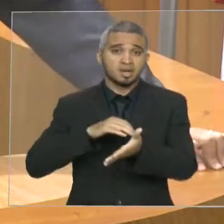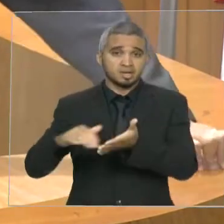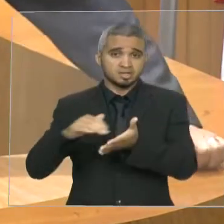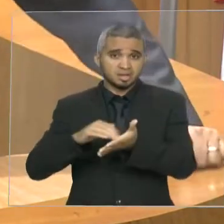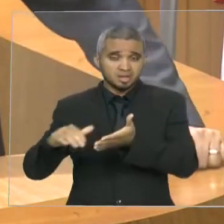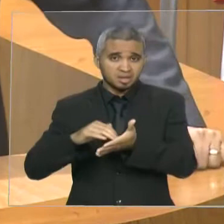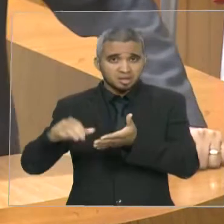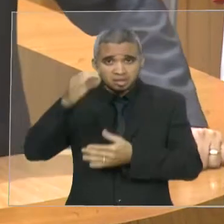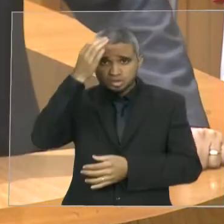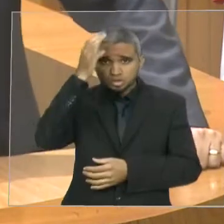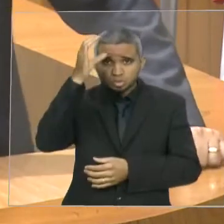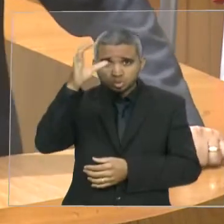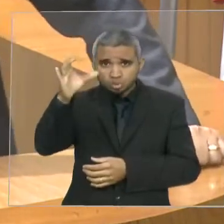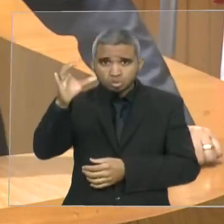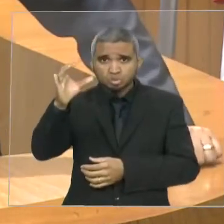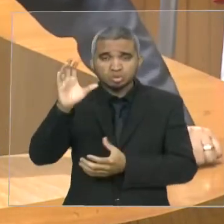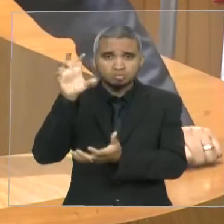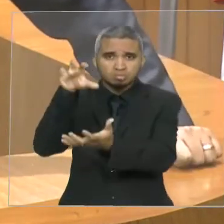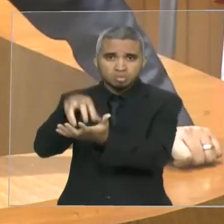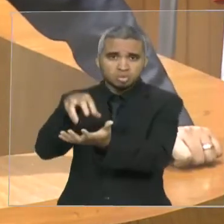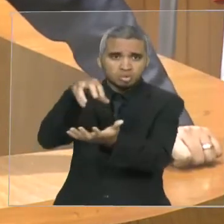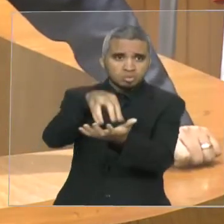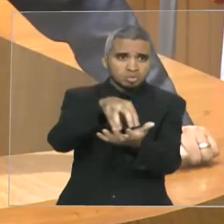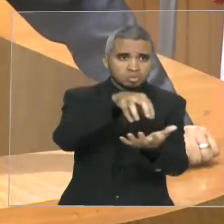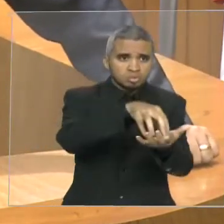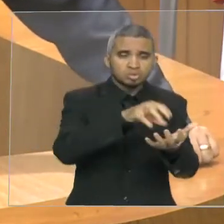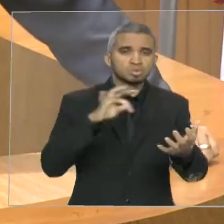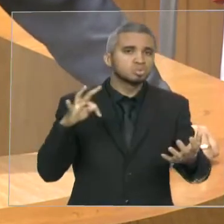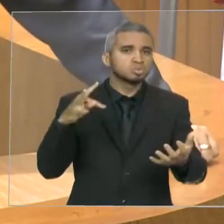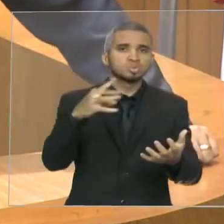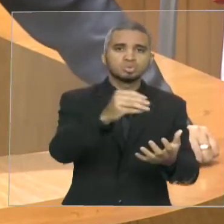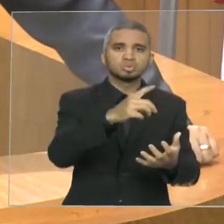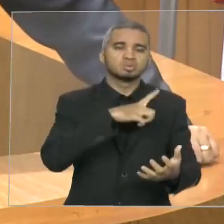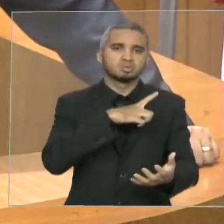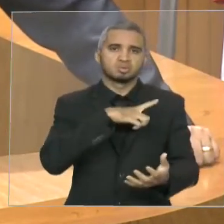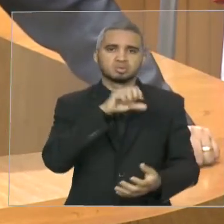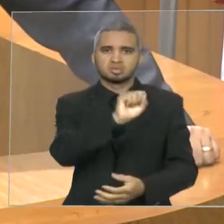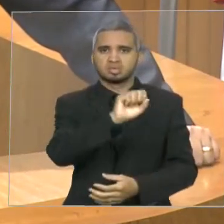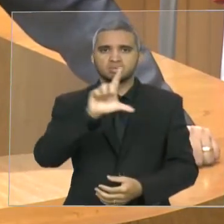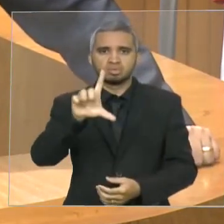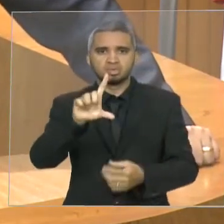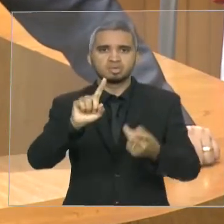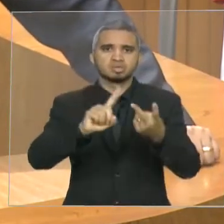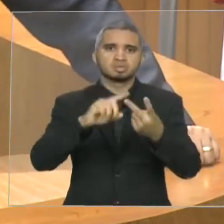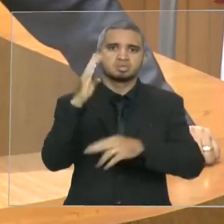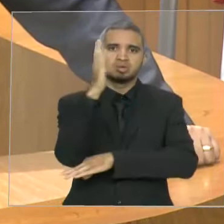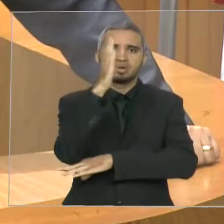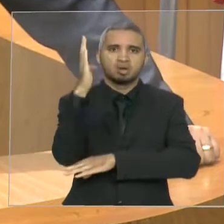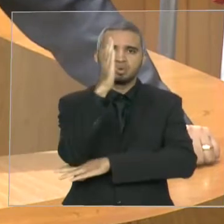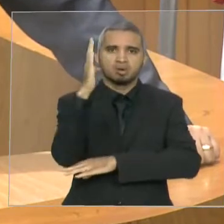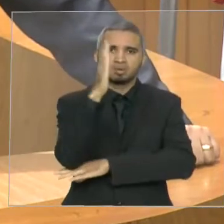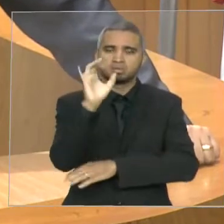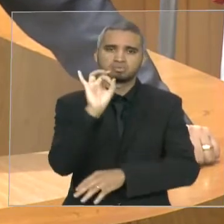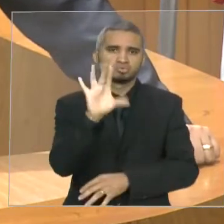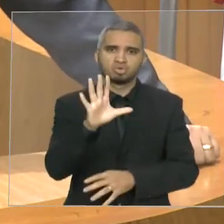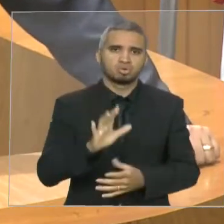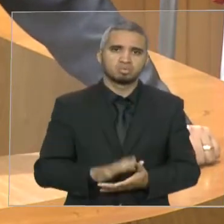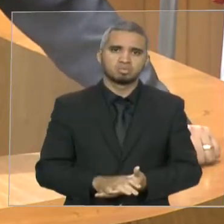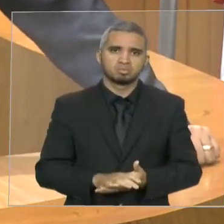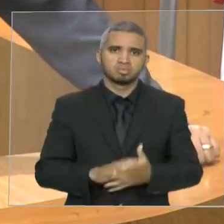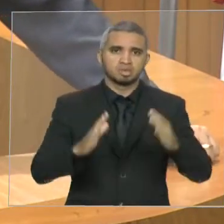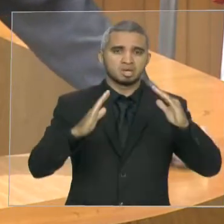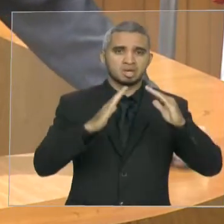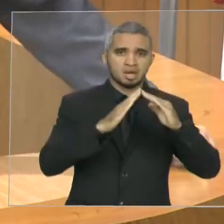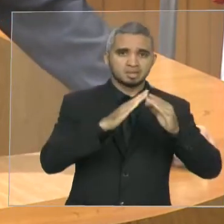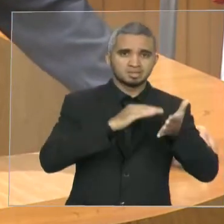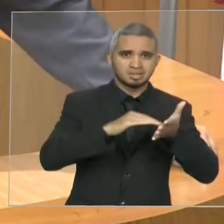elas são em São Luís ou em Alcântara. Nenhuma das casas de cultura da Secretaria de Cultura e Turismo estão